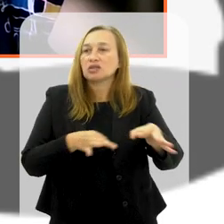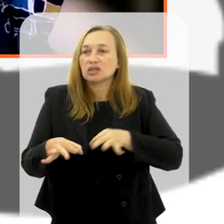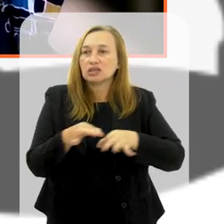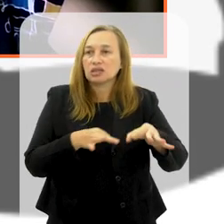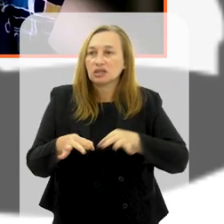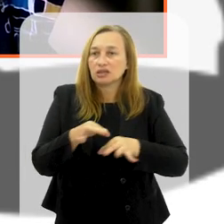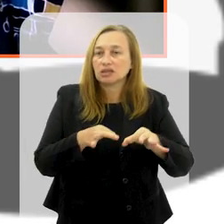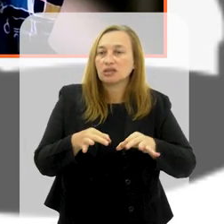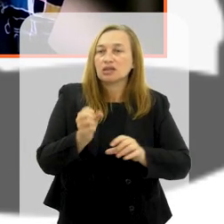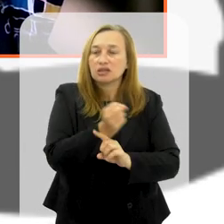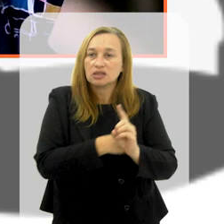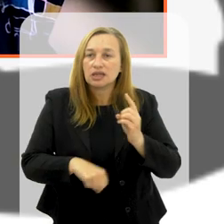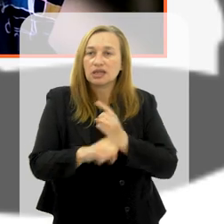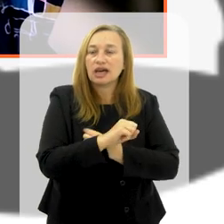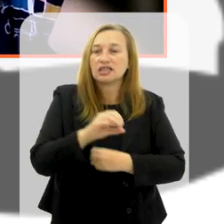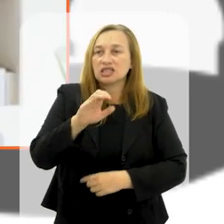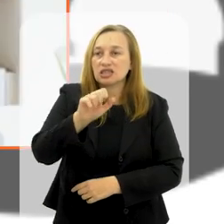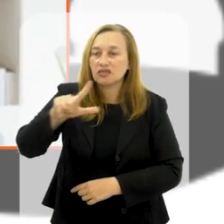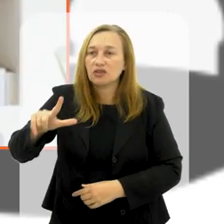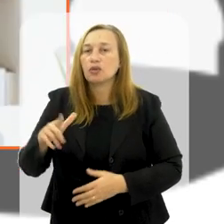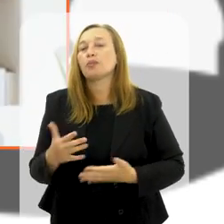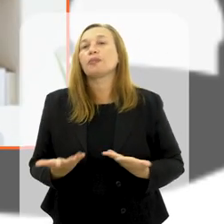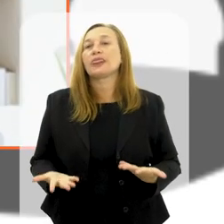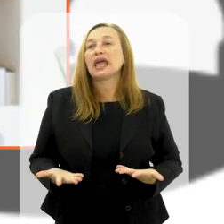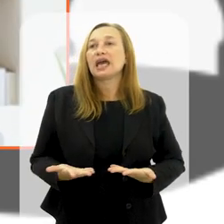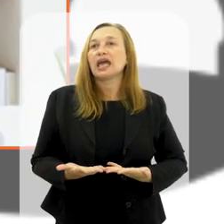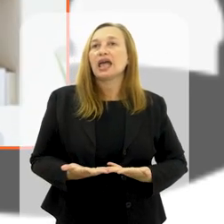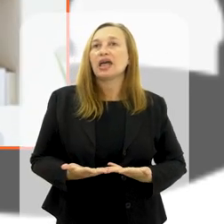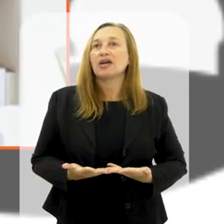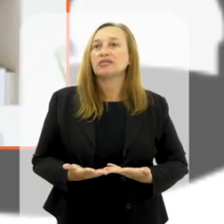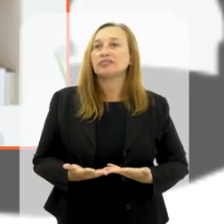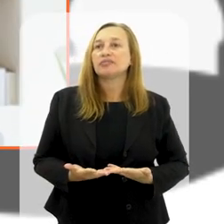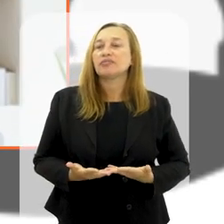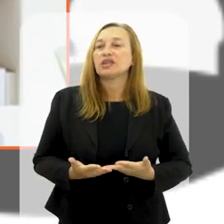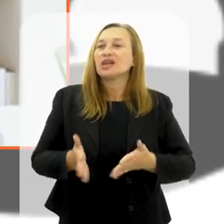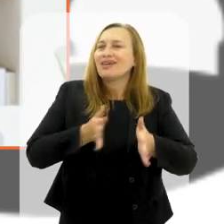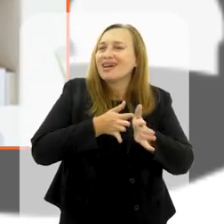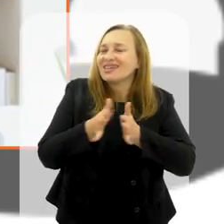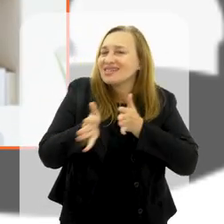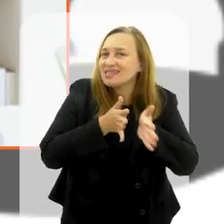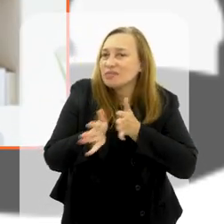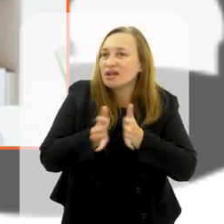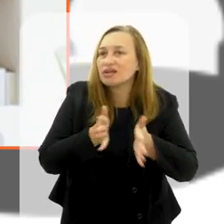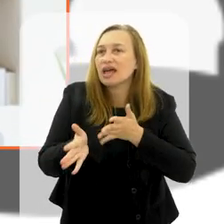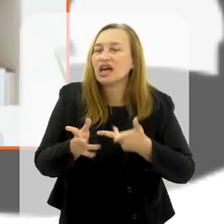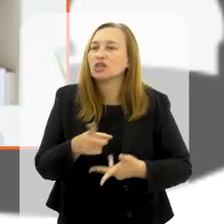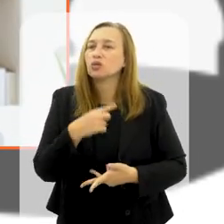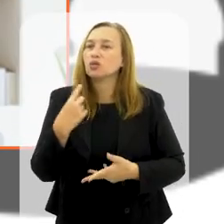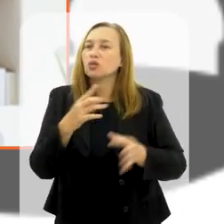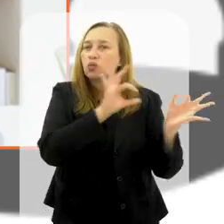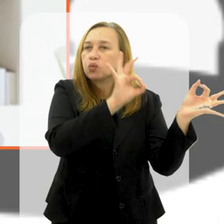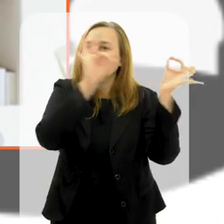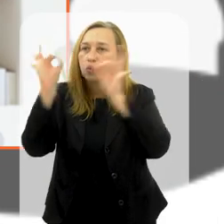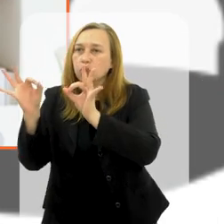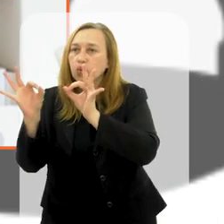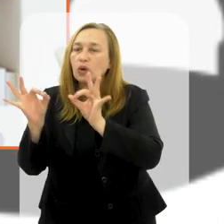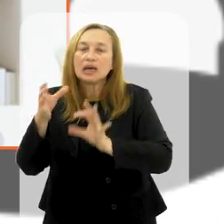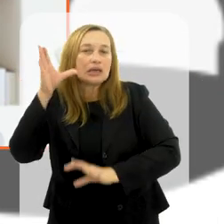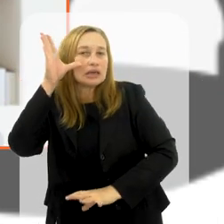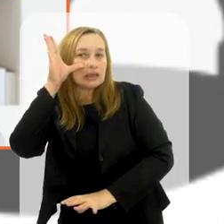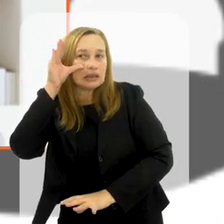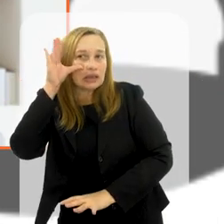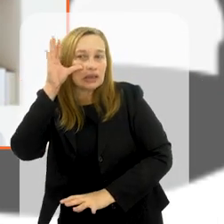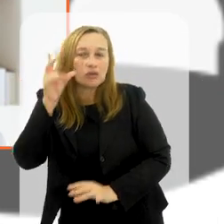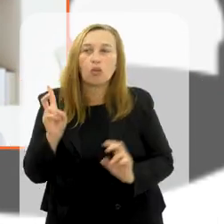organizações da sociedade civil. Em se tratando dessa acessibilidade, o nosso espectador que